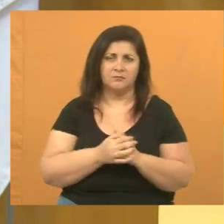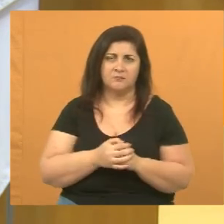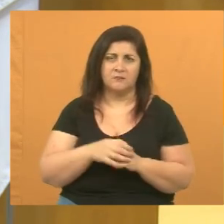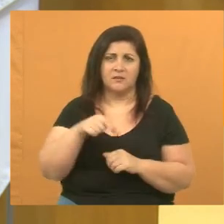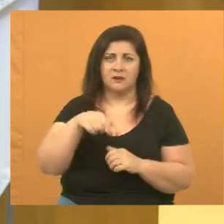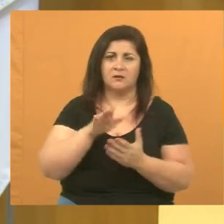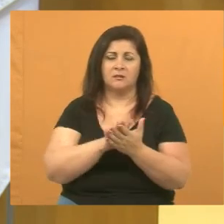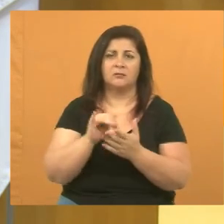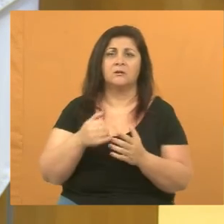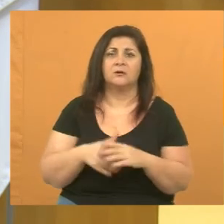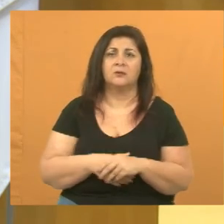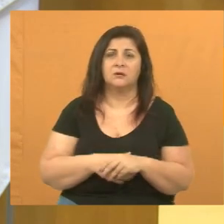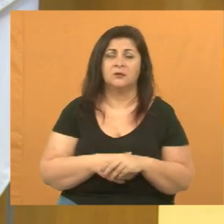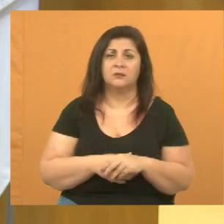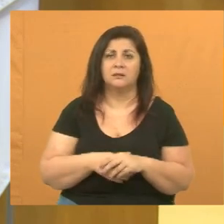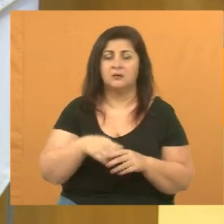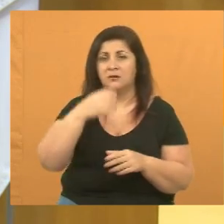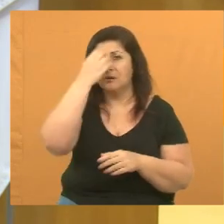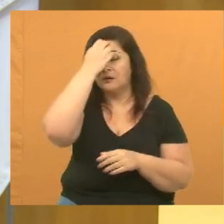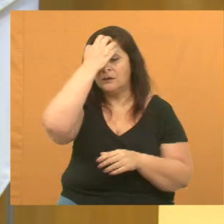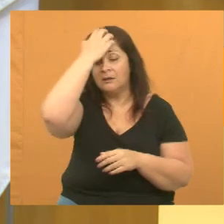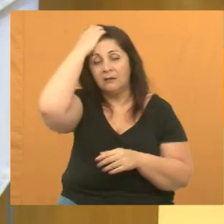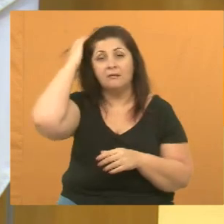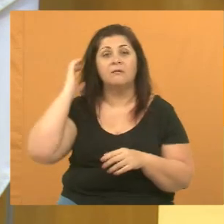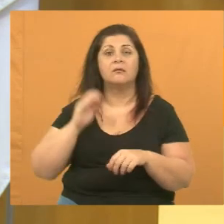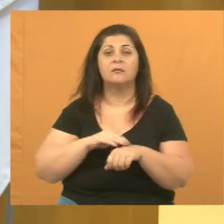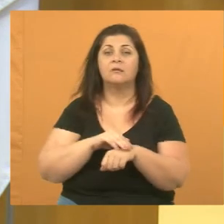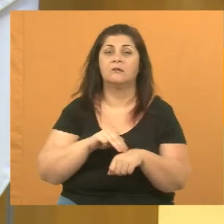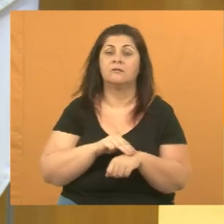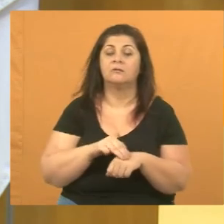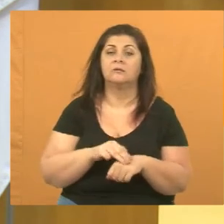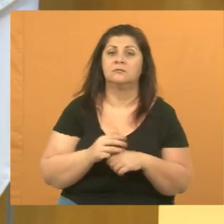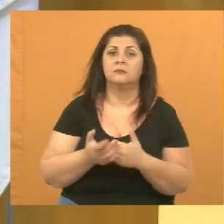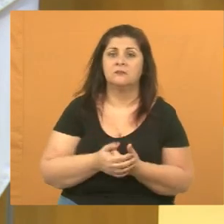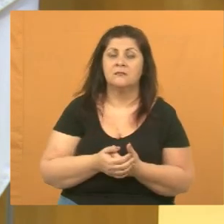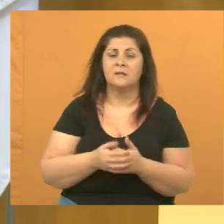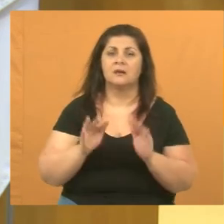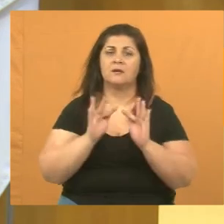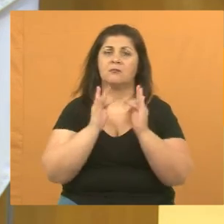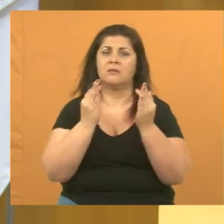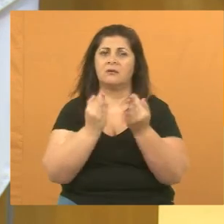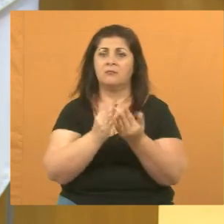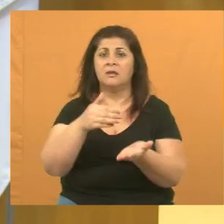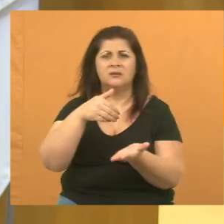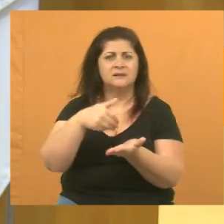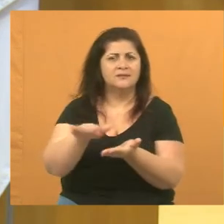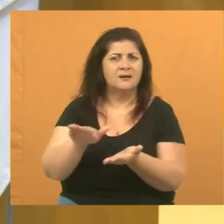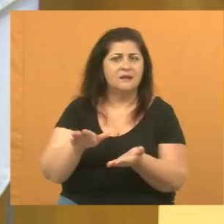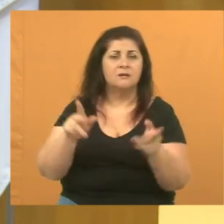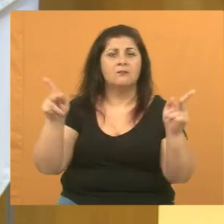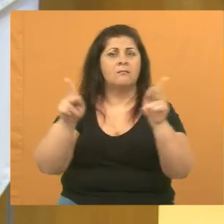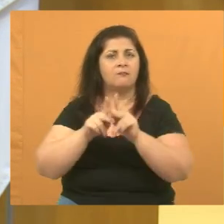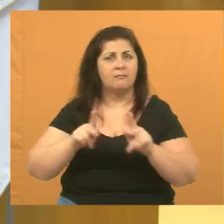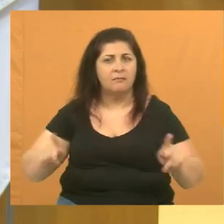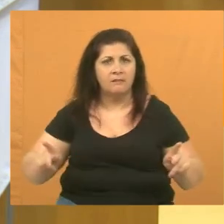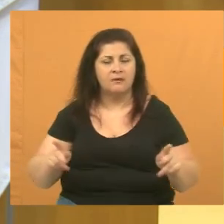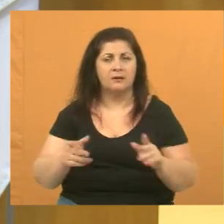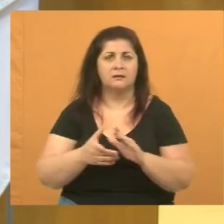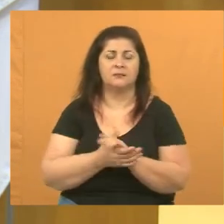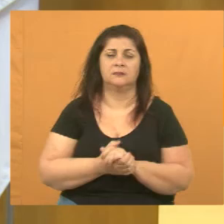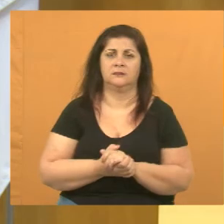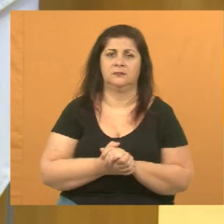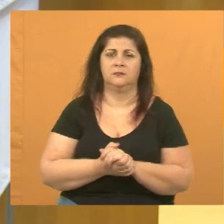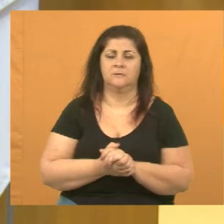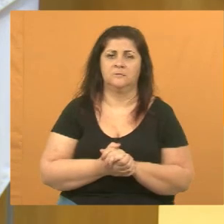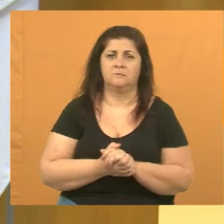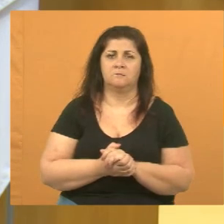em Jacareí, onde foi discutido para que as famílias saíssem pacificamente.